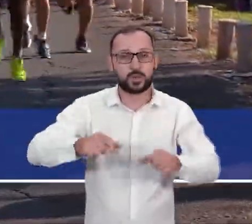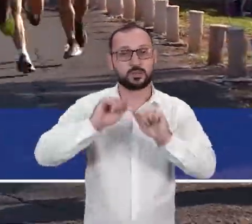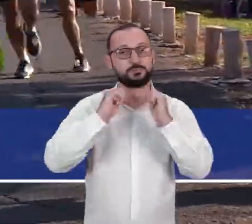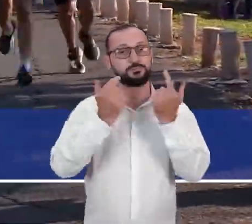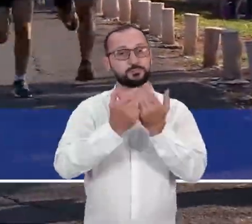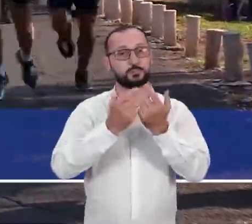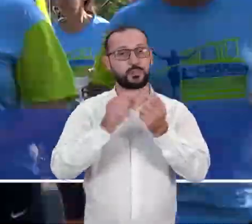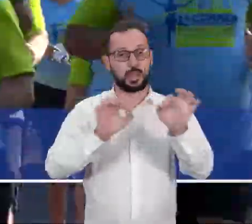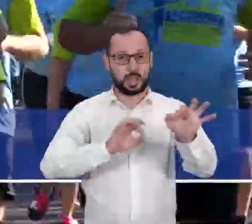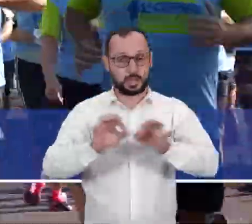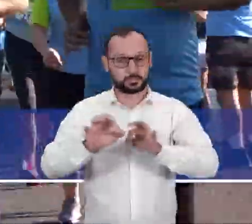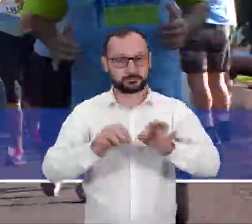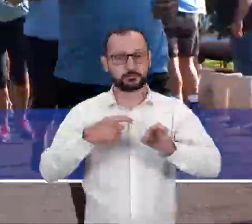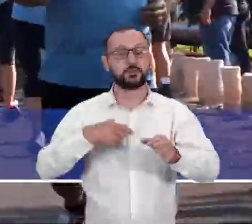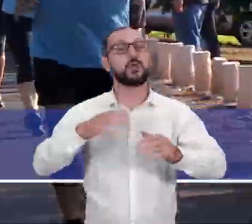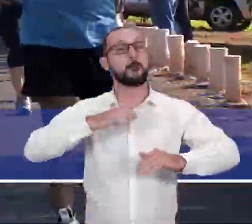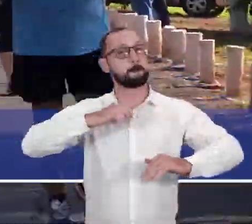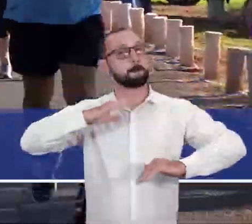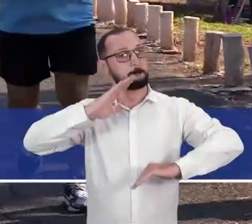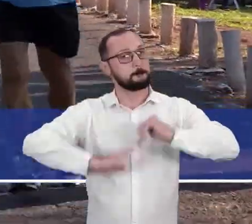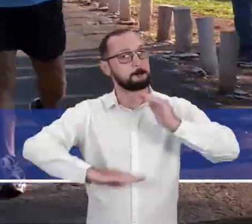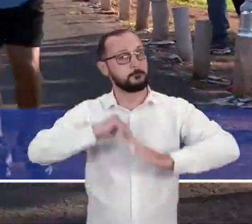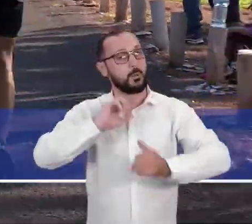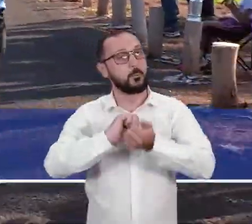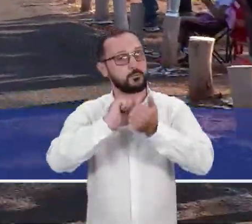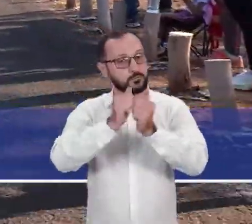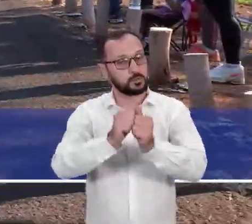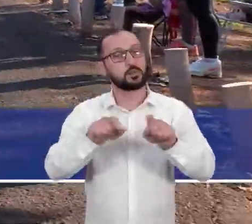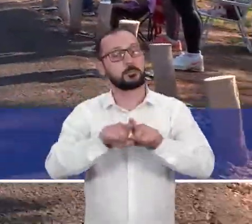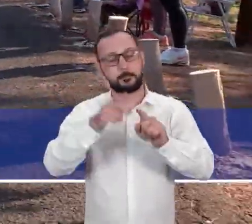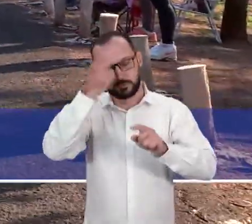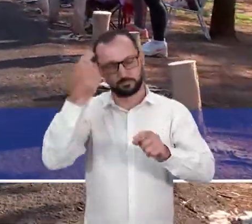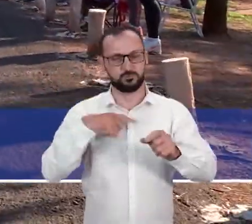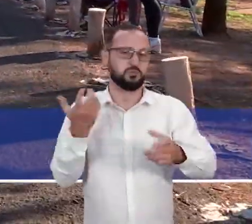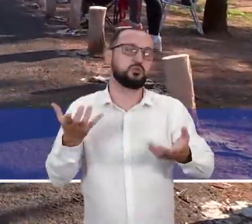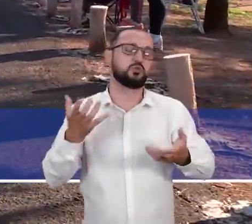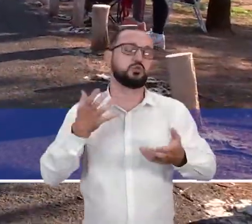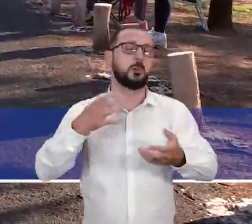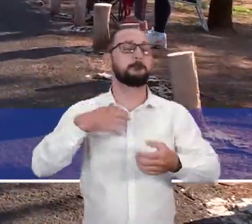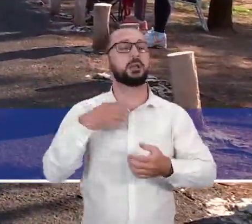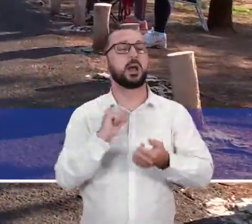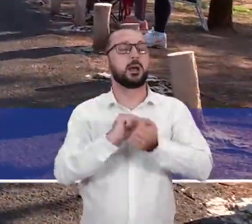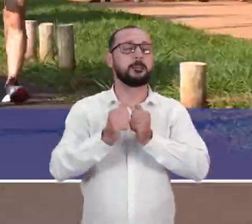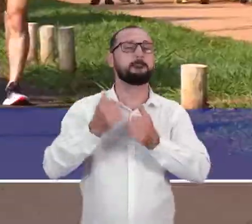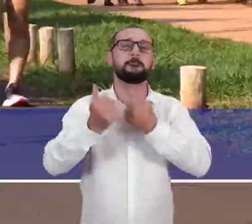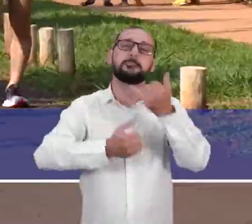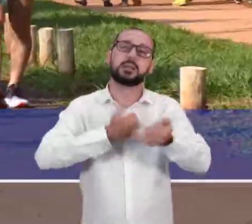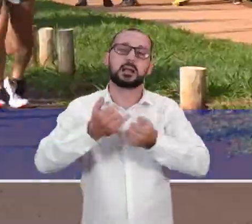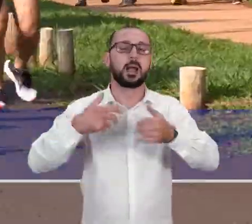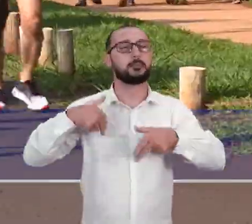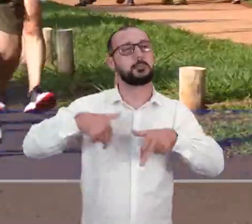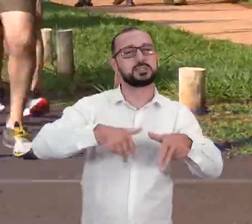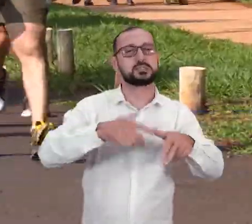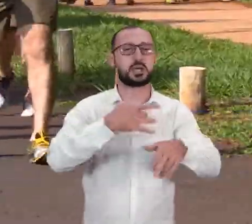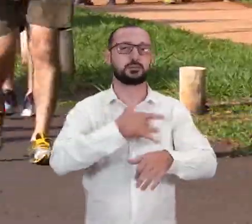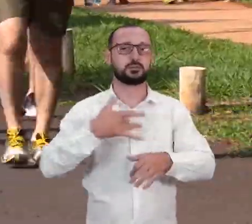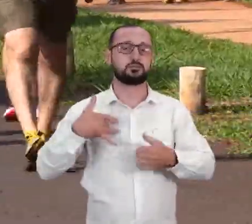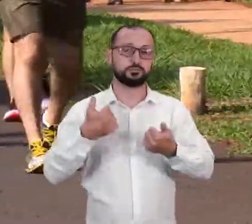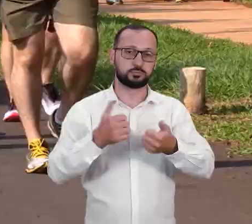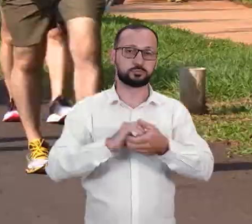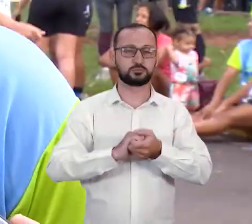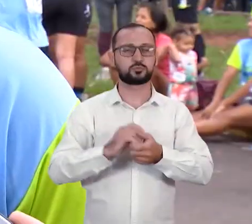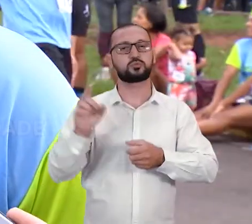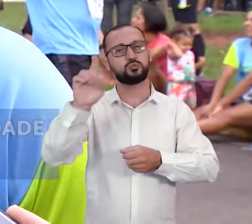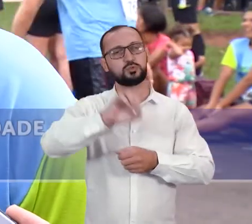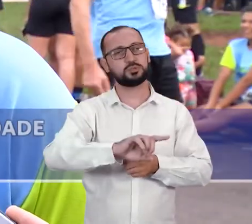Assembleia Legislativa. O evento reuniu tanto atletas profissionais como quem escolheu a corrida como hobby e hábito para uma vida mais